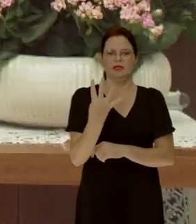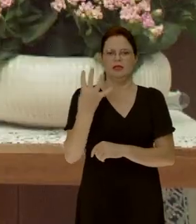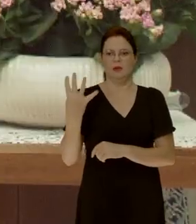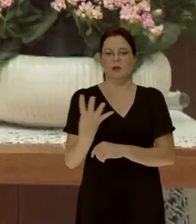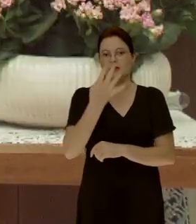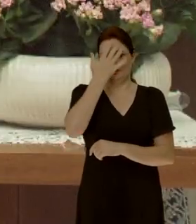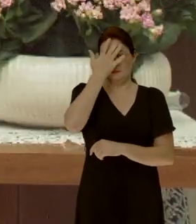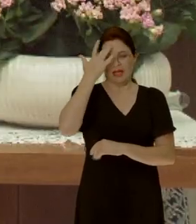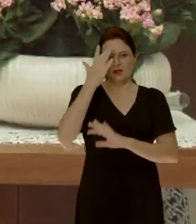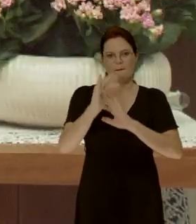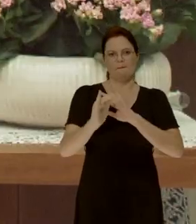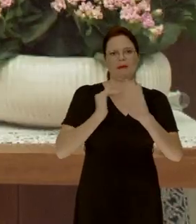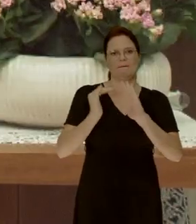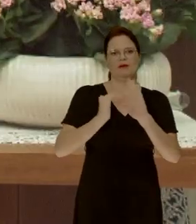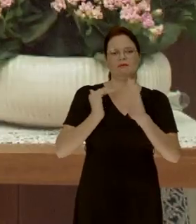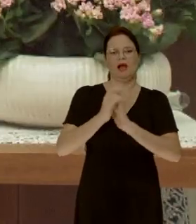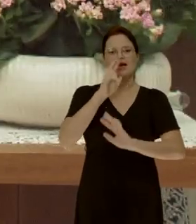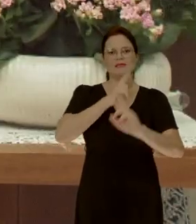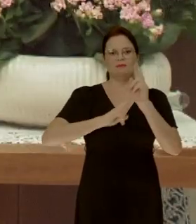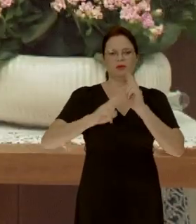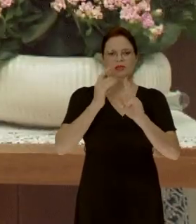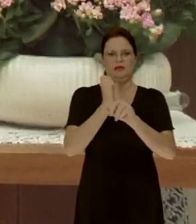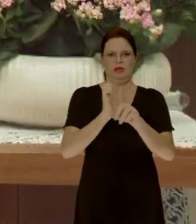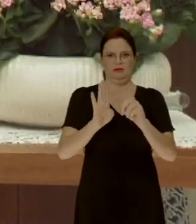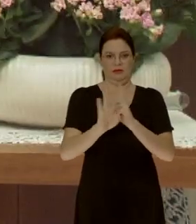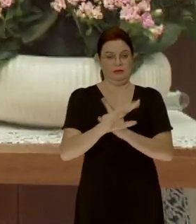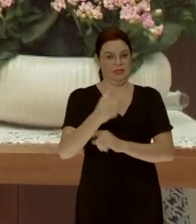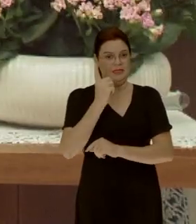participações. Prestem bem atenção, os irmãos estão vendo